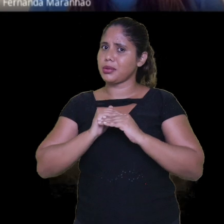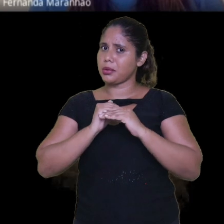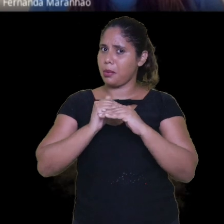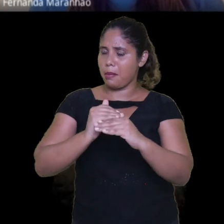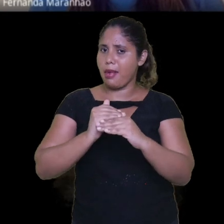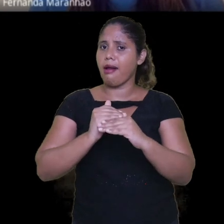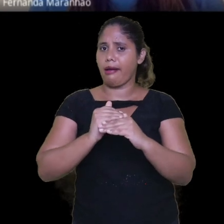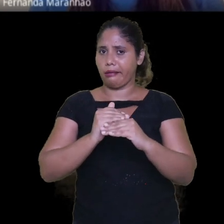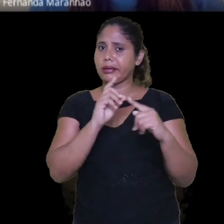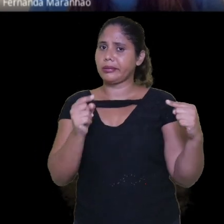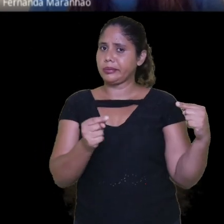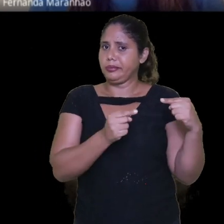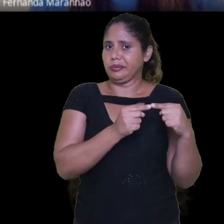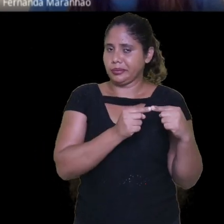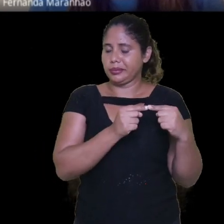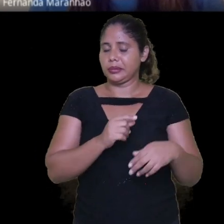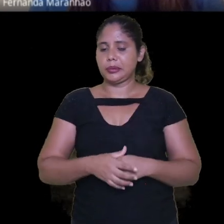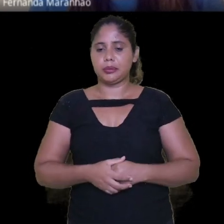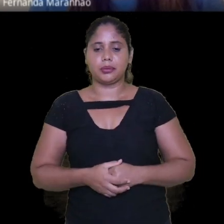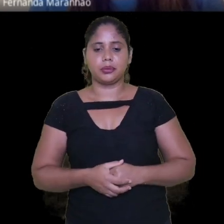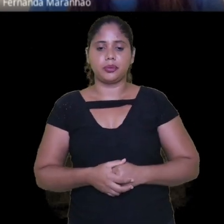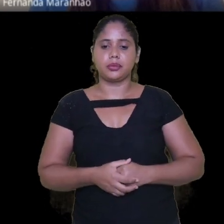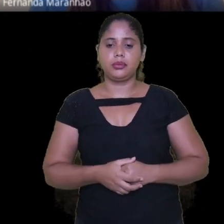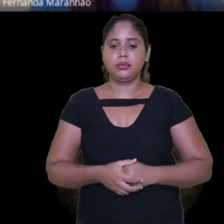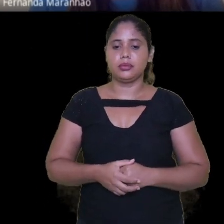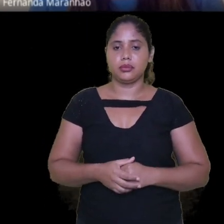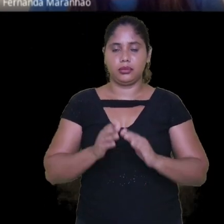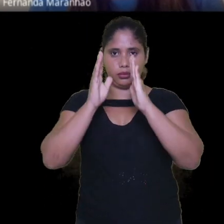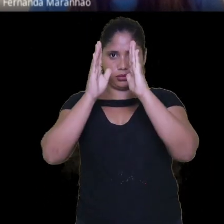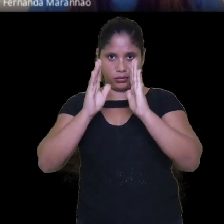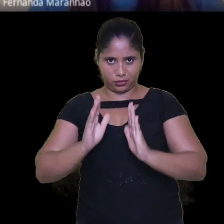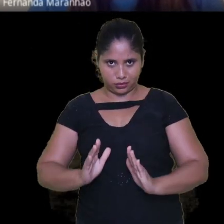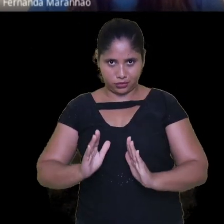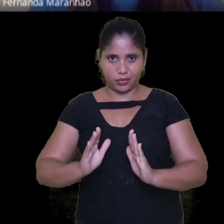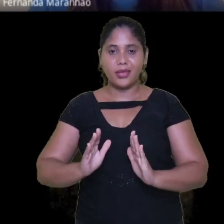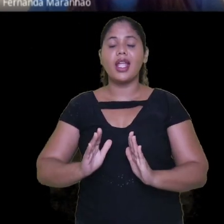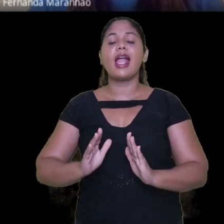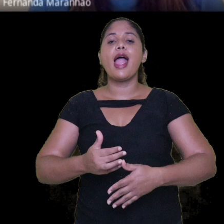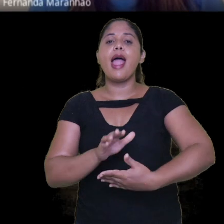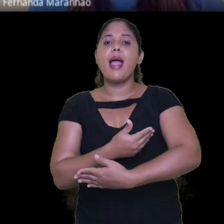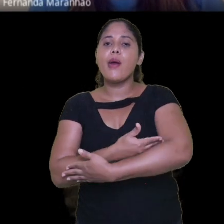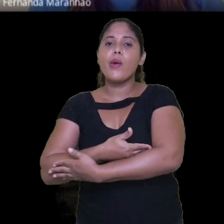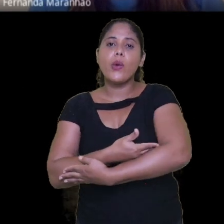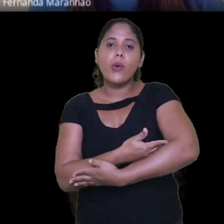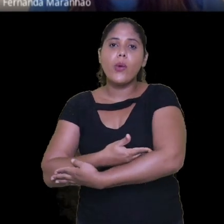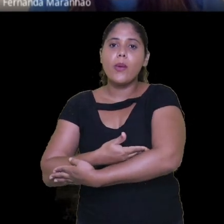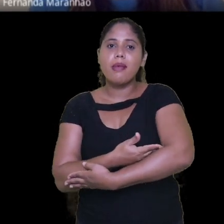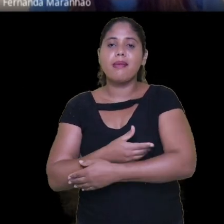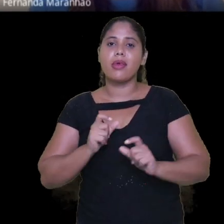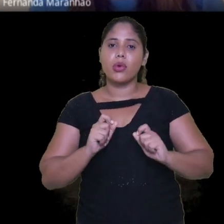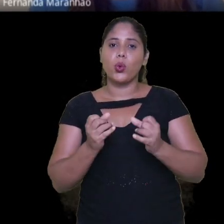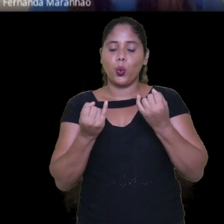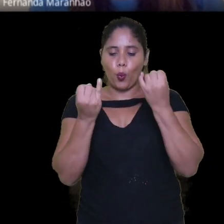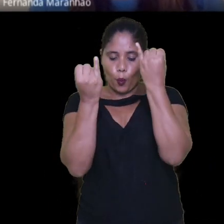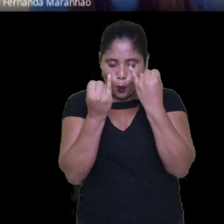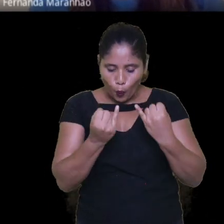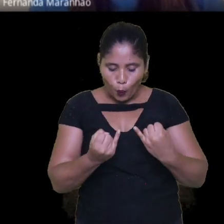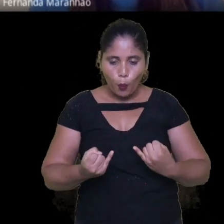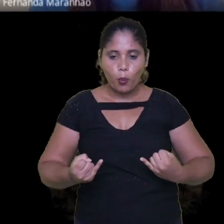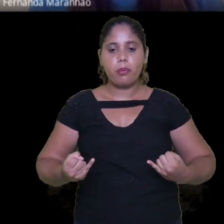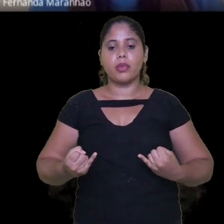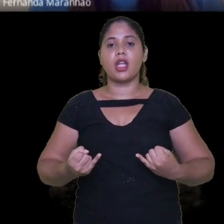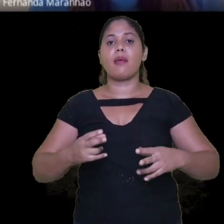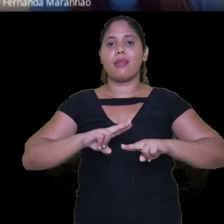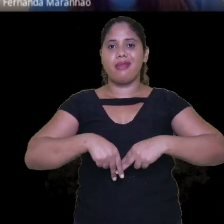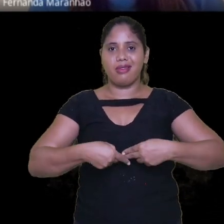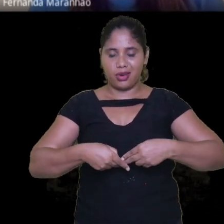Então, é um bebê que tem anatomia, via de regra, normal, ele não deve ter, ou pelo menos não se espera que ele possua alterações estruturais.